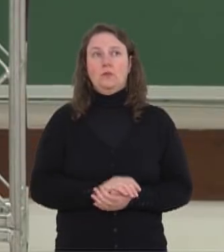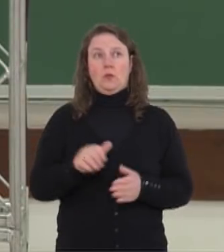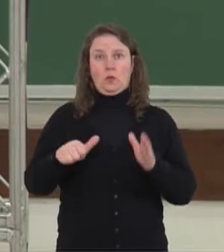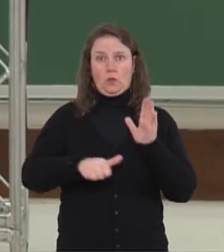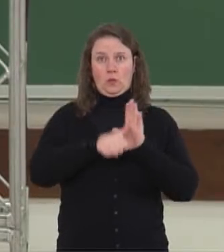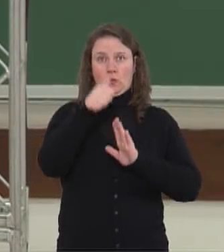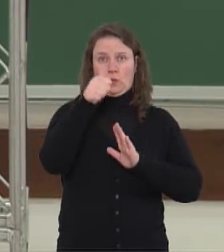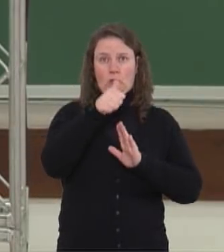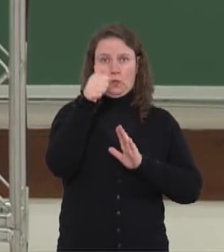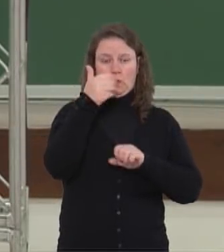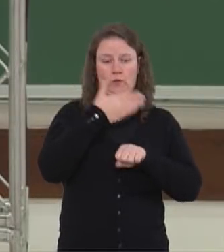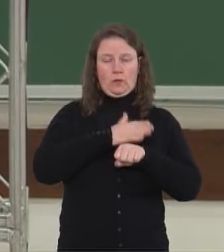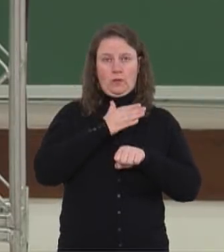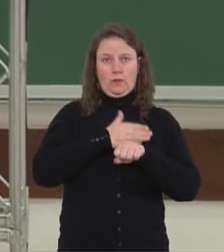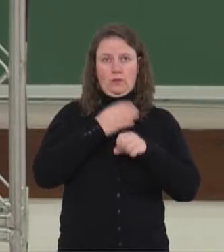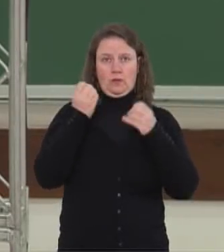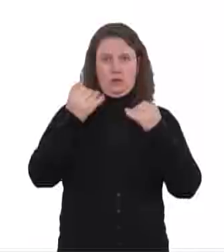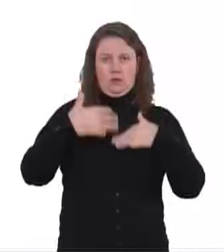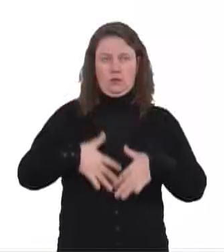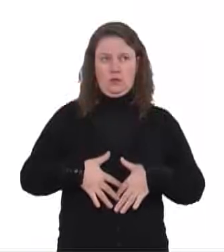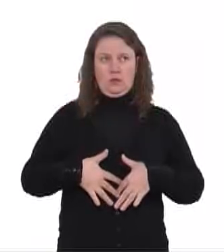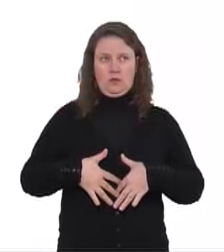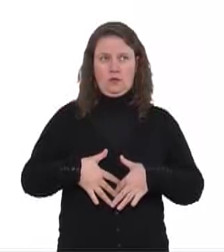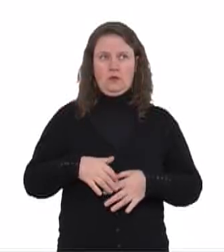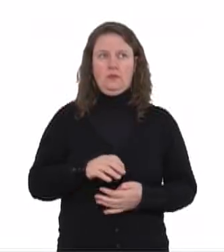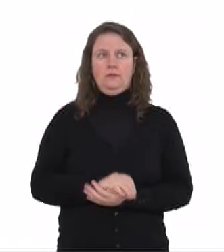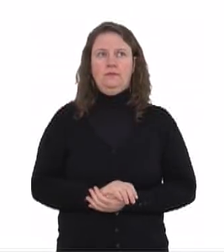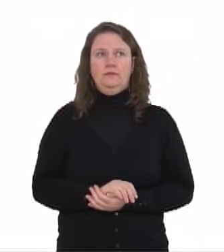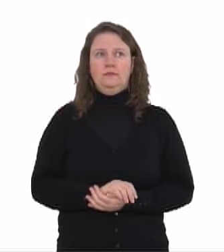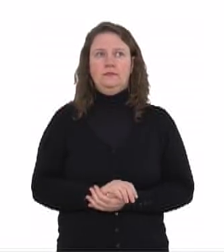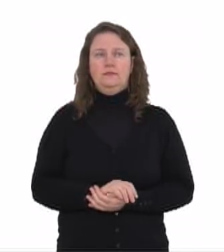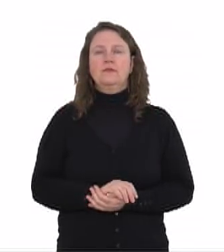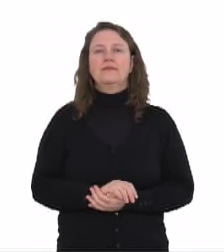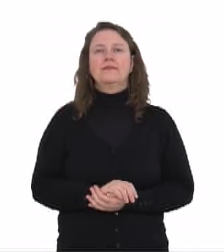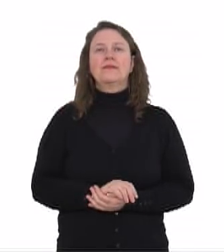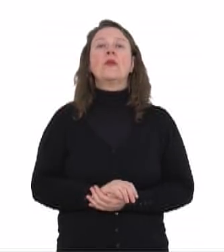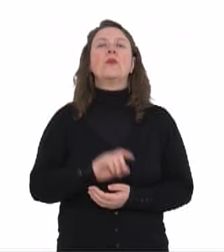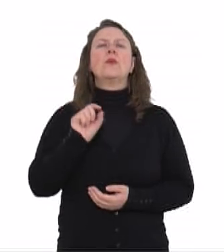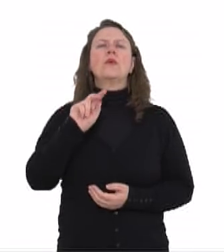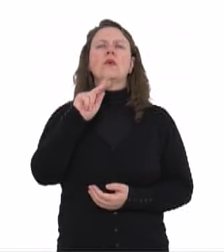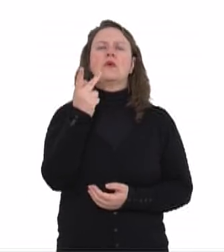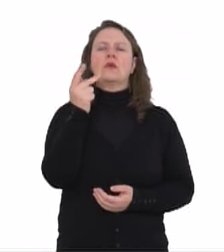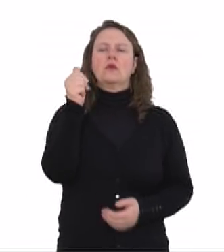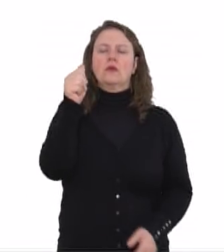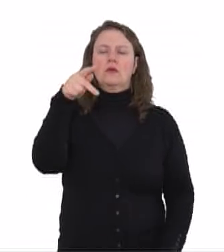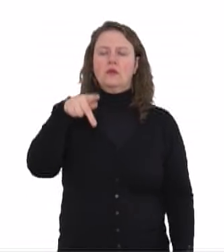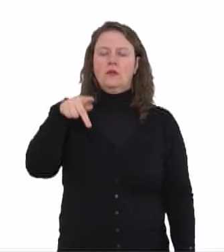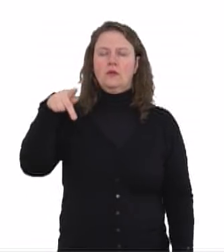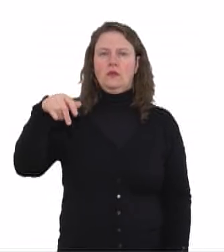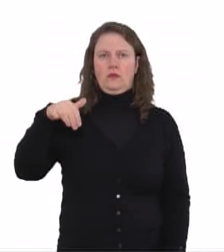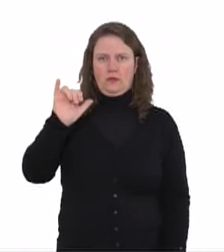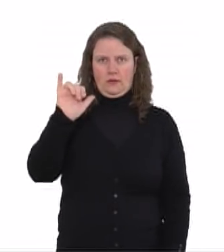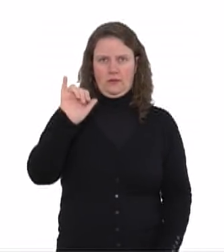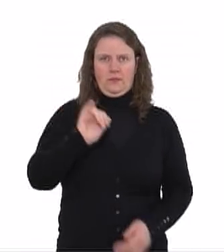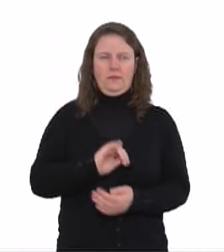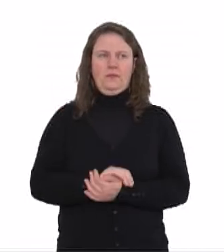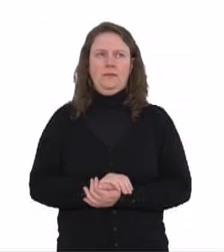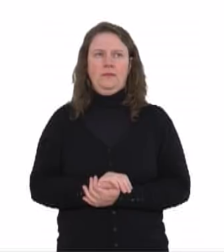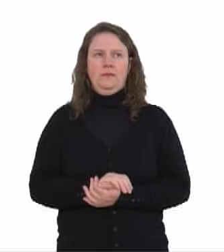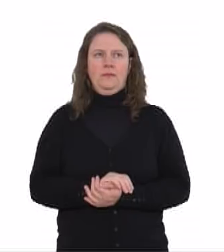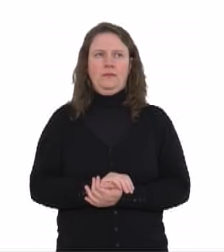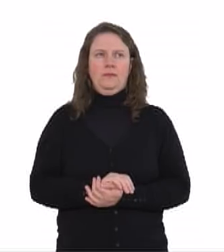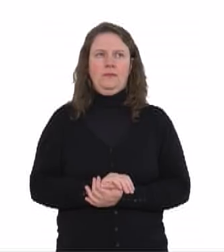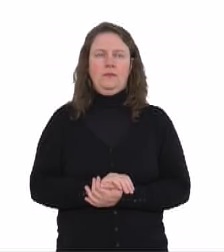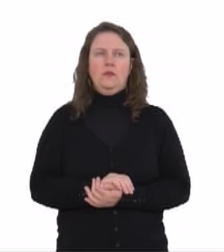primeiro exercício aqui diz Happy Sunday. Apareceu um dia da semana ali.